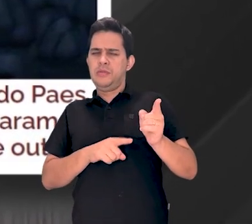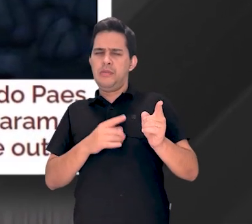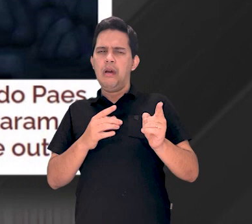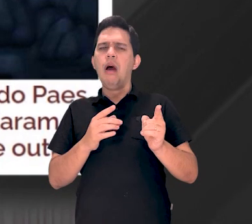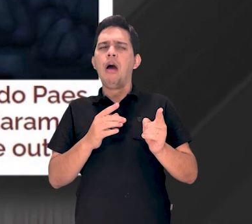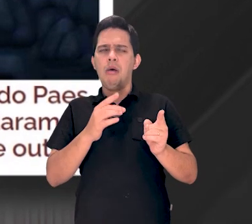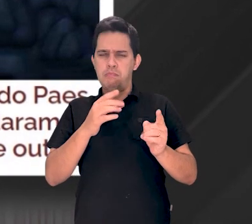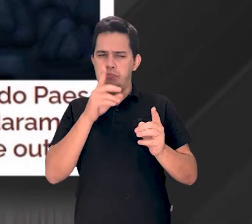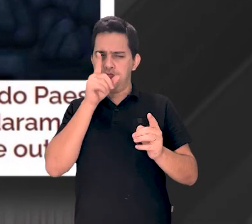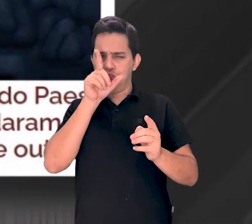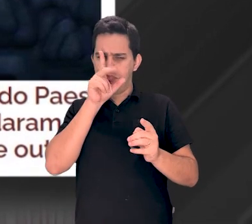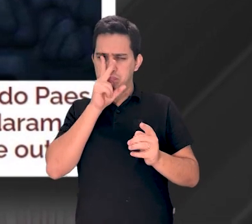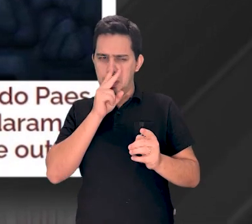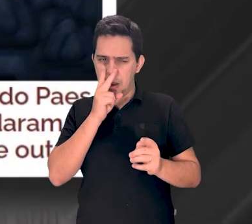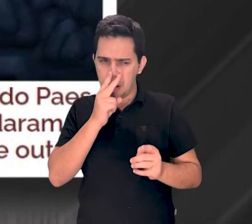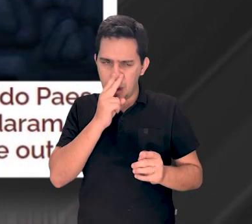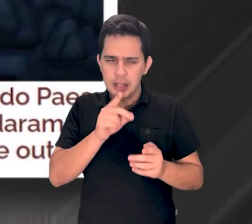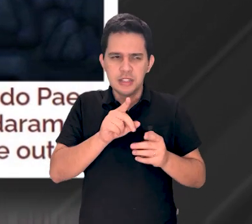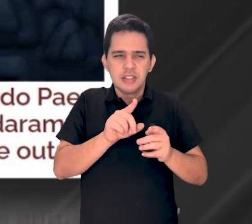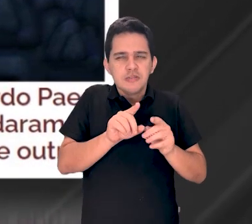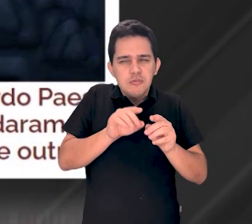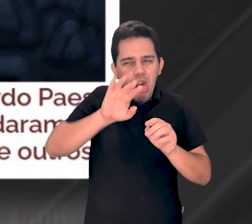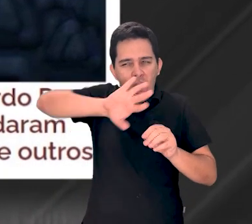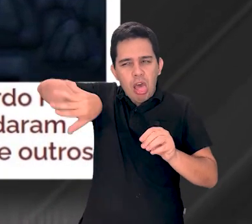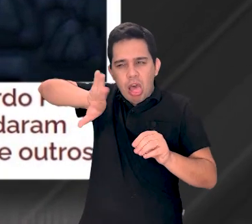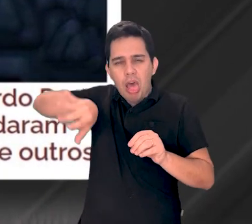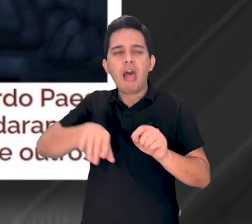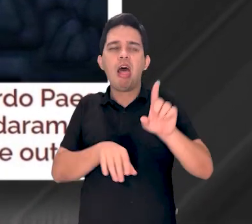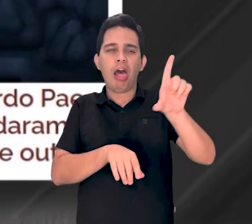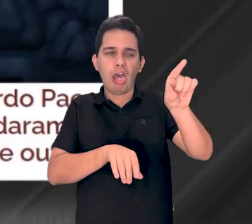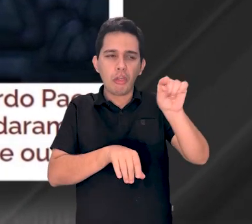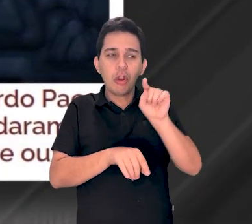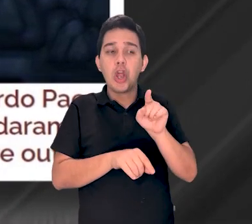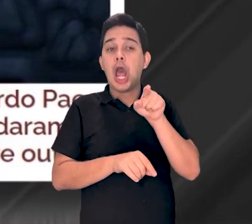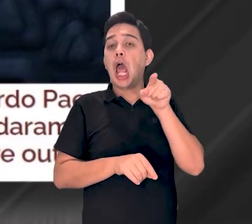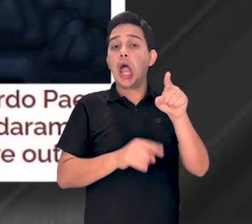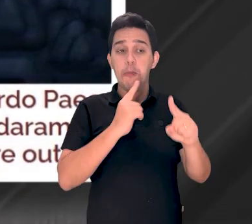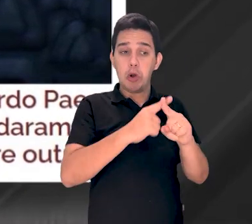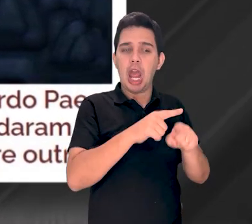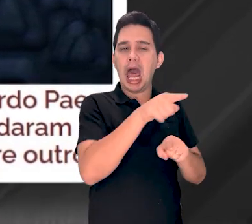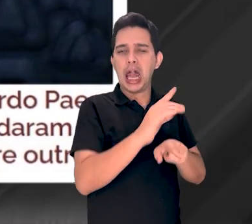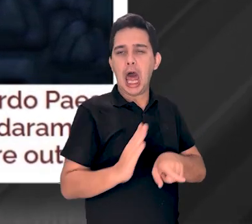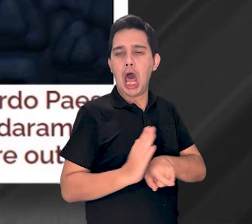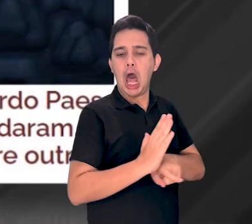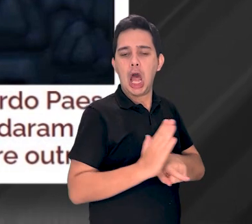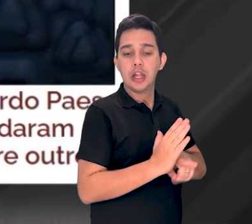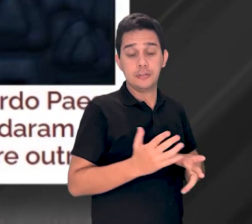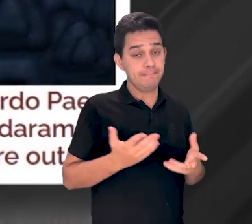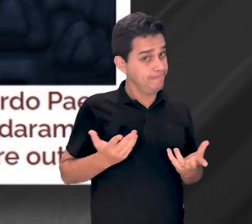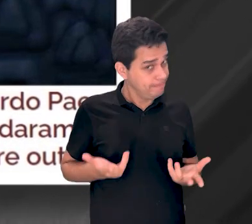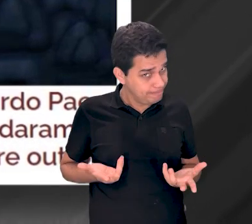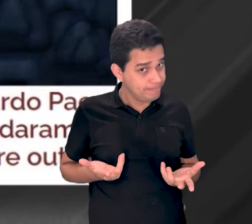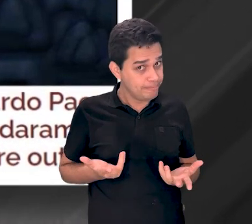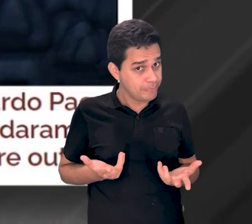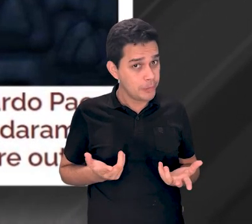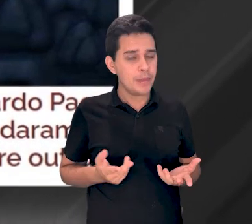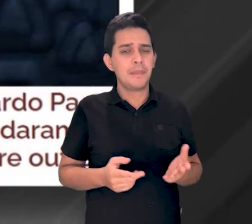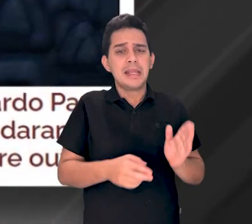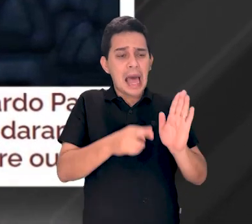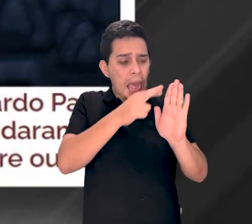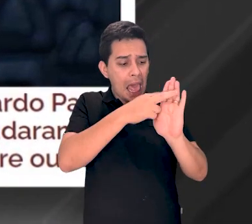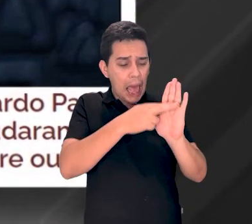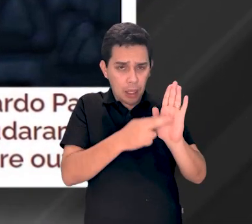importante dizer porque a tarifa acaba ganhando um atributo que ela não tem o que seria o